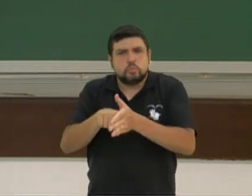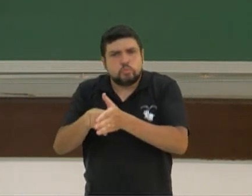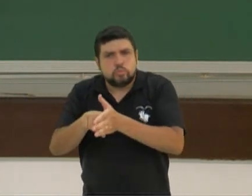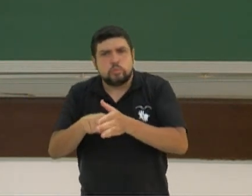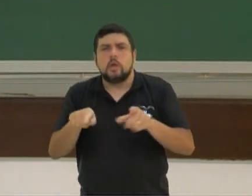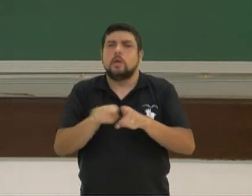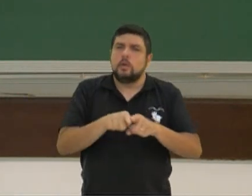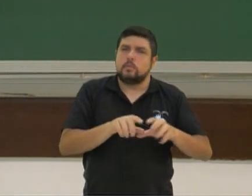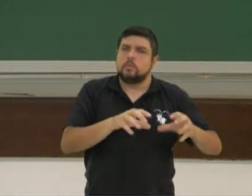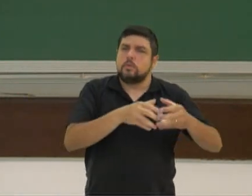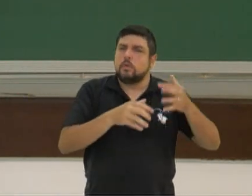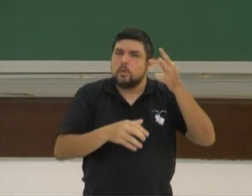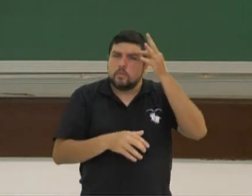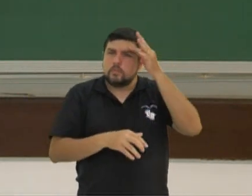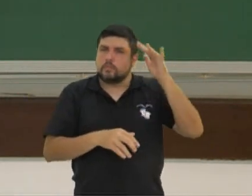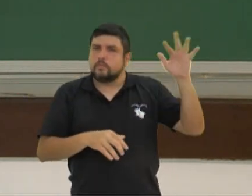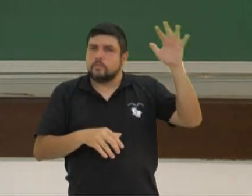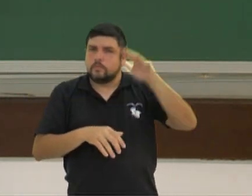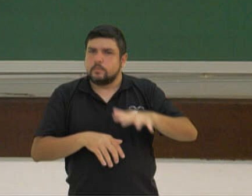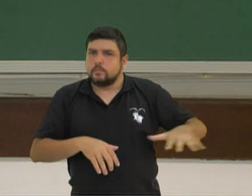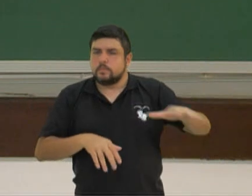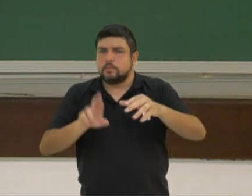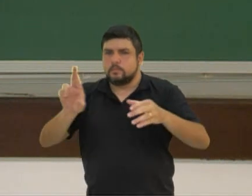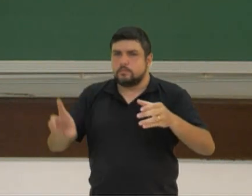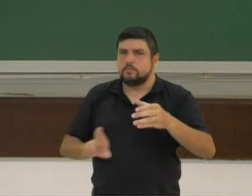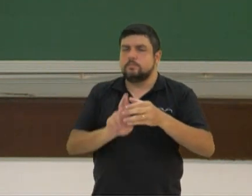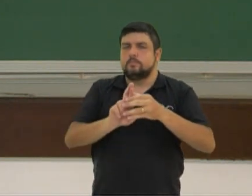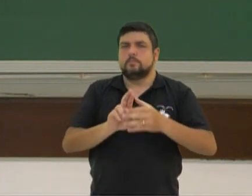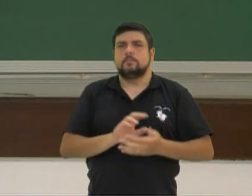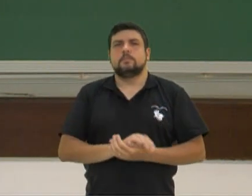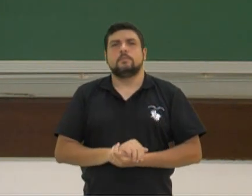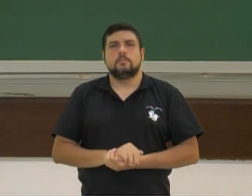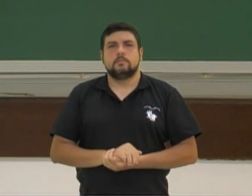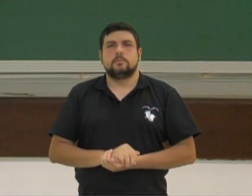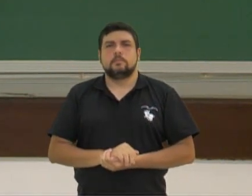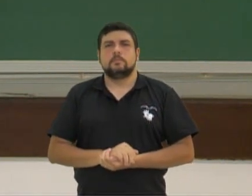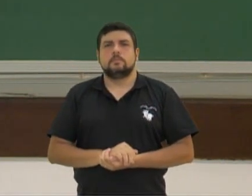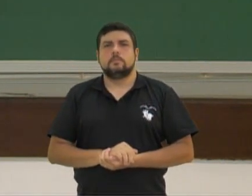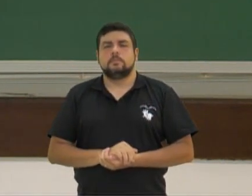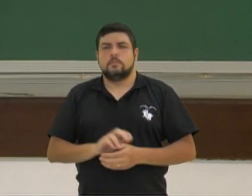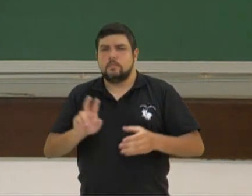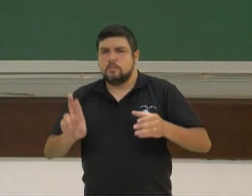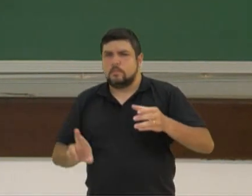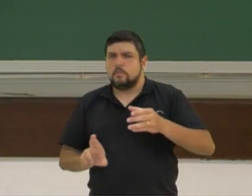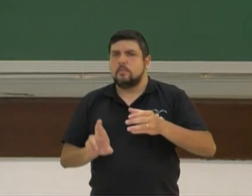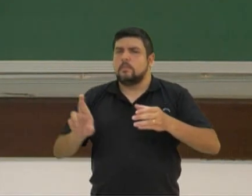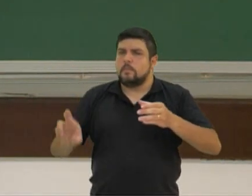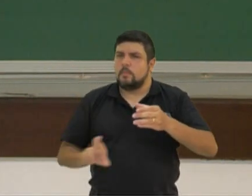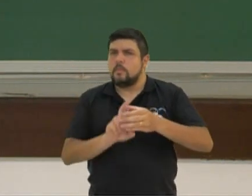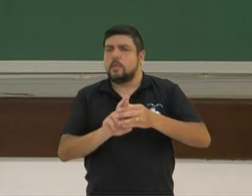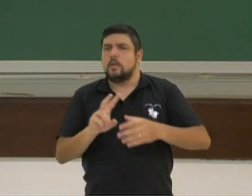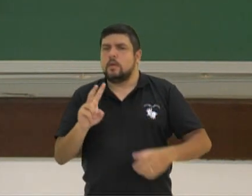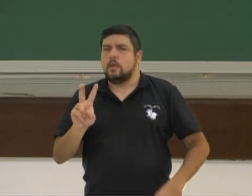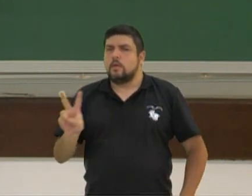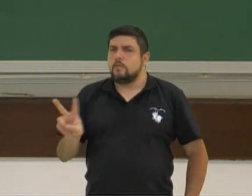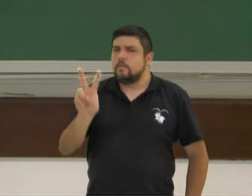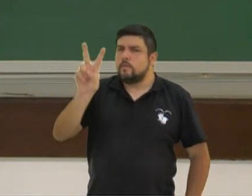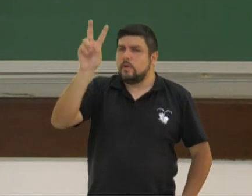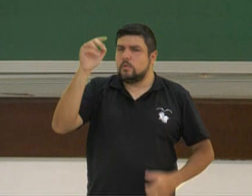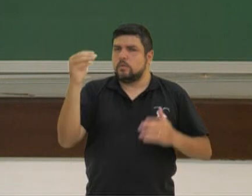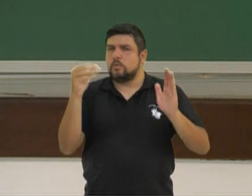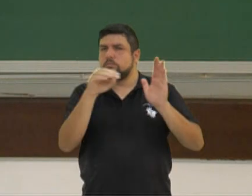filósofos durante o período do Renascimento. Quais são os valores dos renascentistas, né? Ao analisar várias